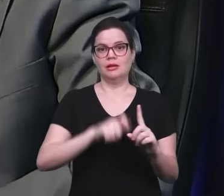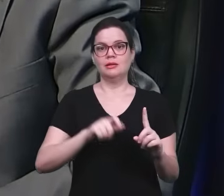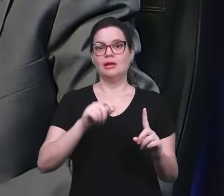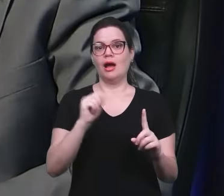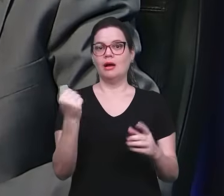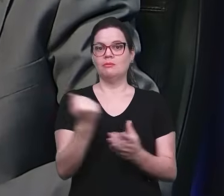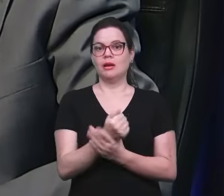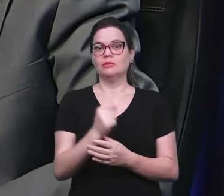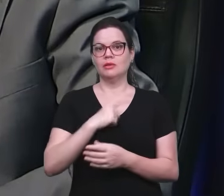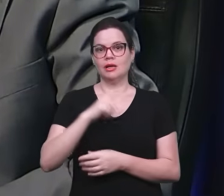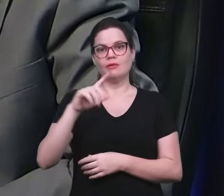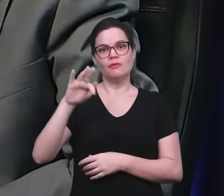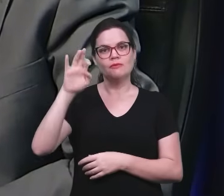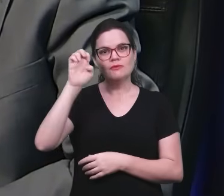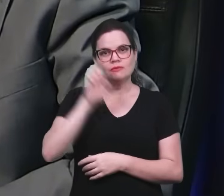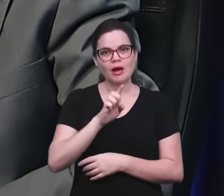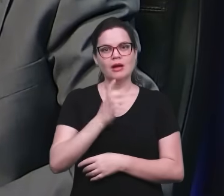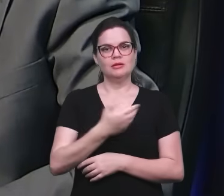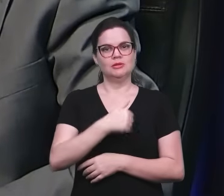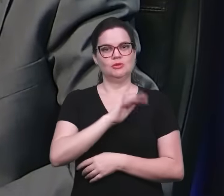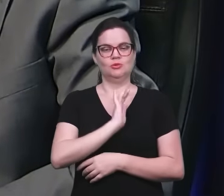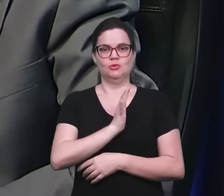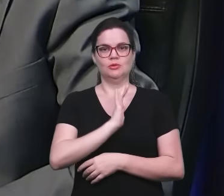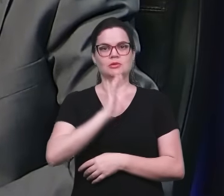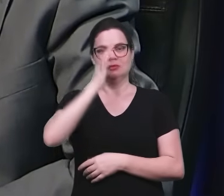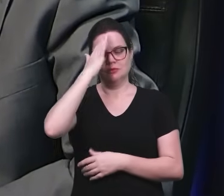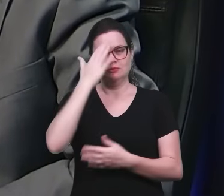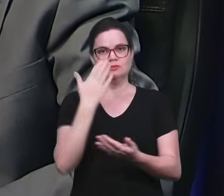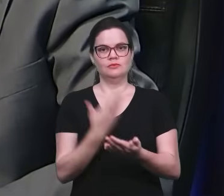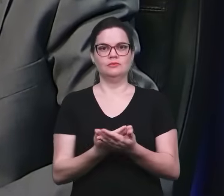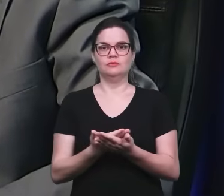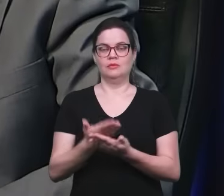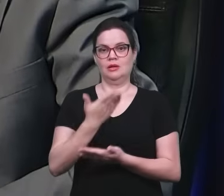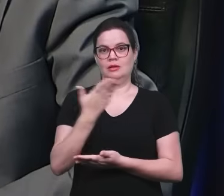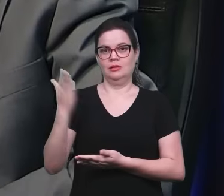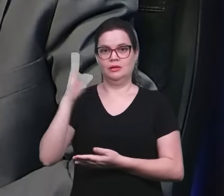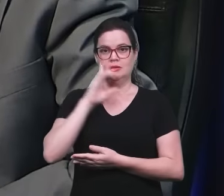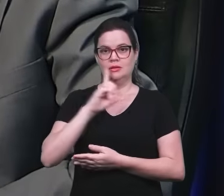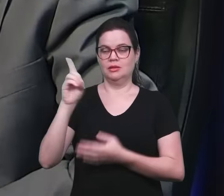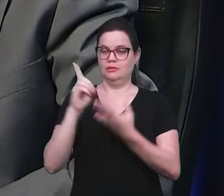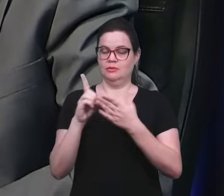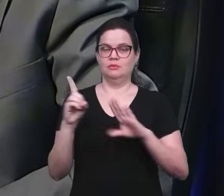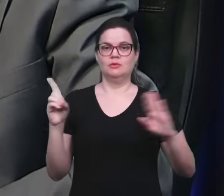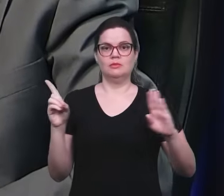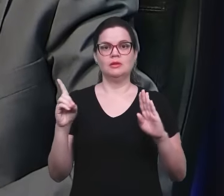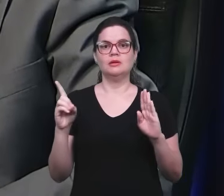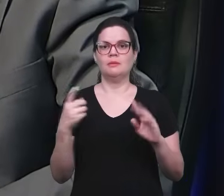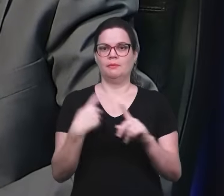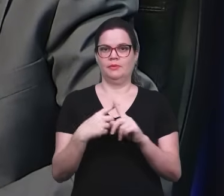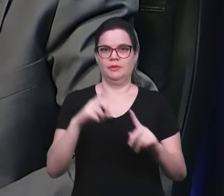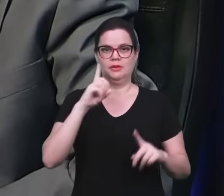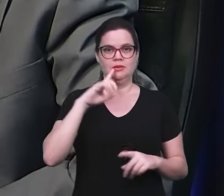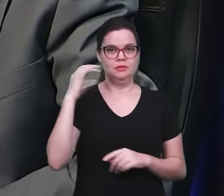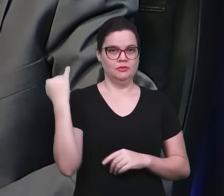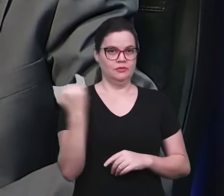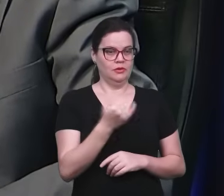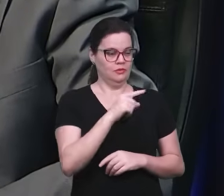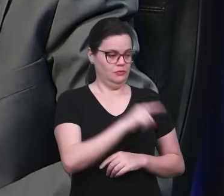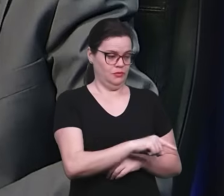vazia, mas é uma fé numa promessa, porque Deus disse para ele que ele saísse da sua